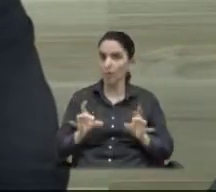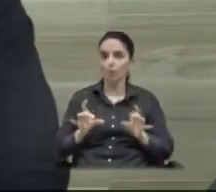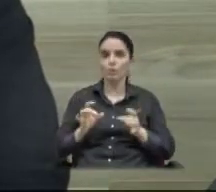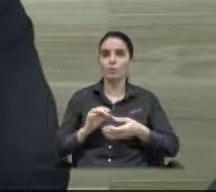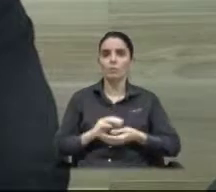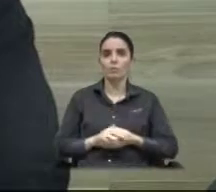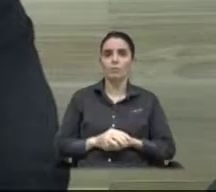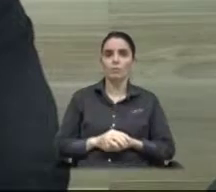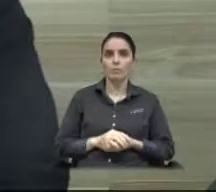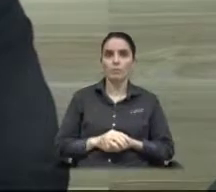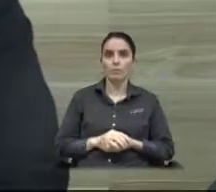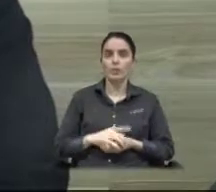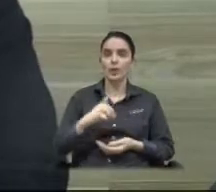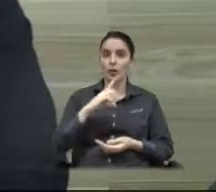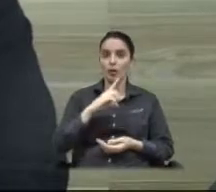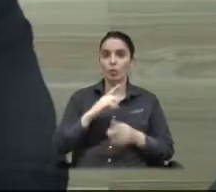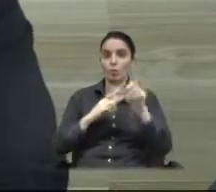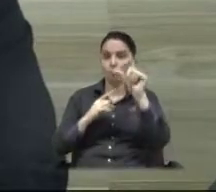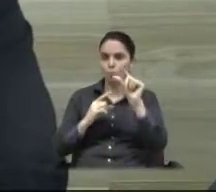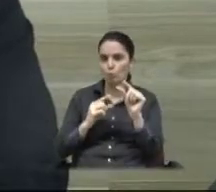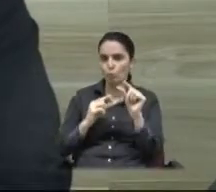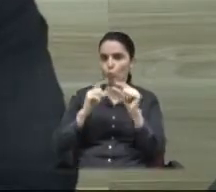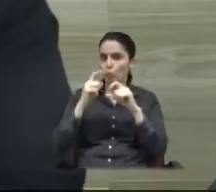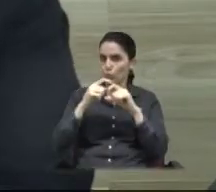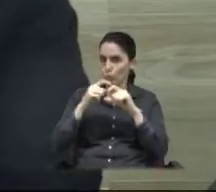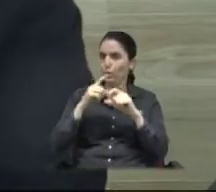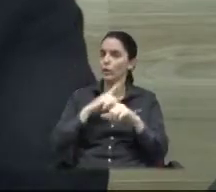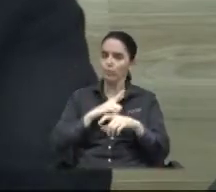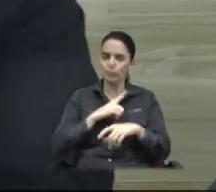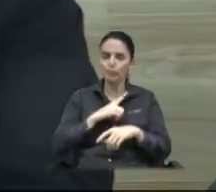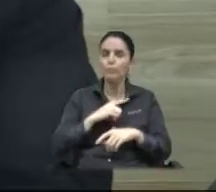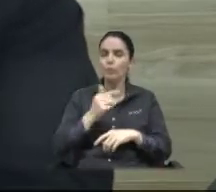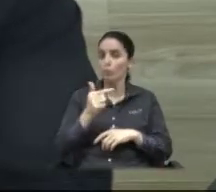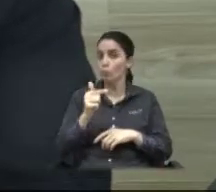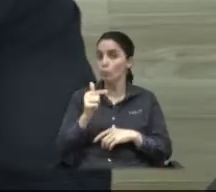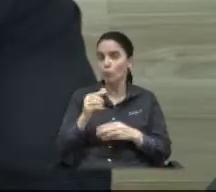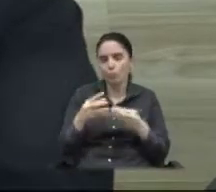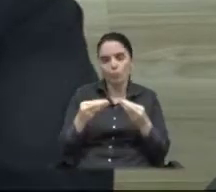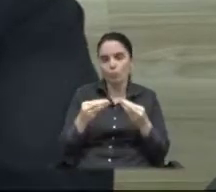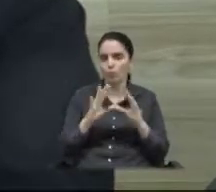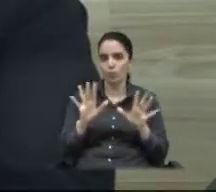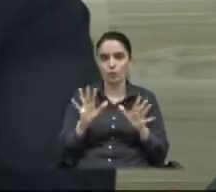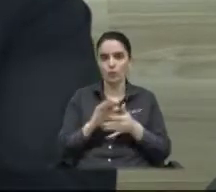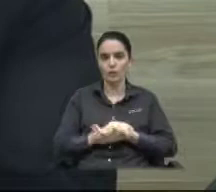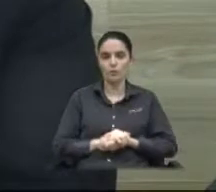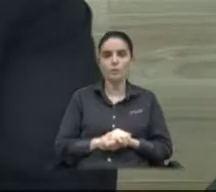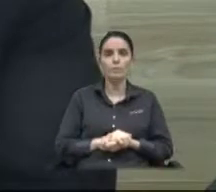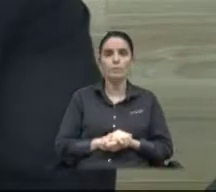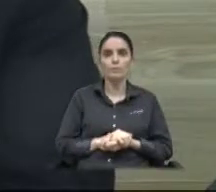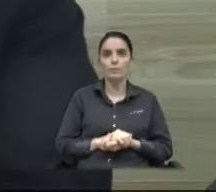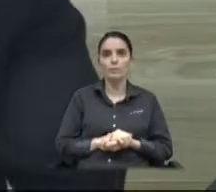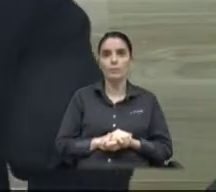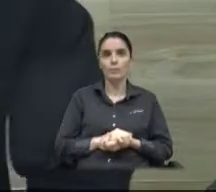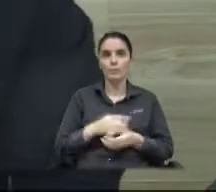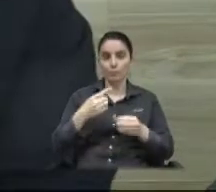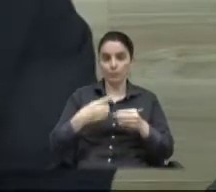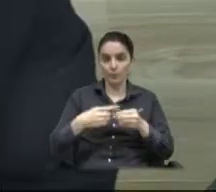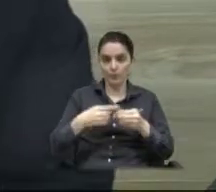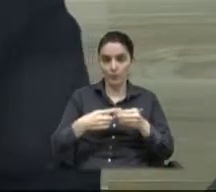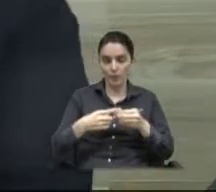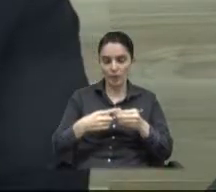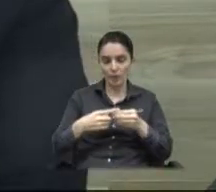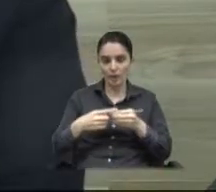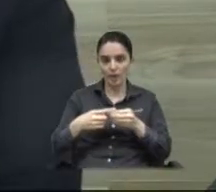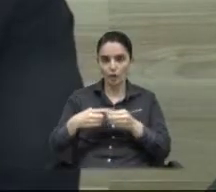que são poucos médicos, né? E quando se trata de cidade de interior, algumas especialidades acabam sendo mais